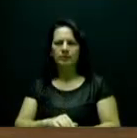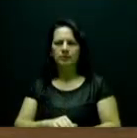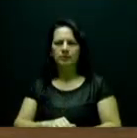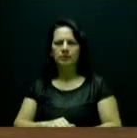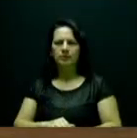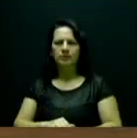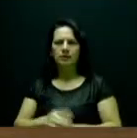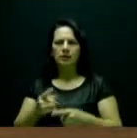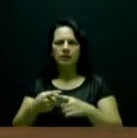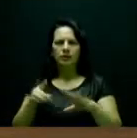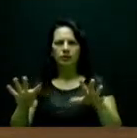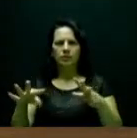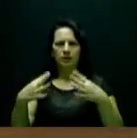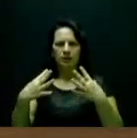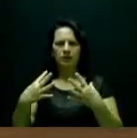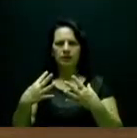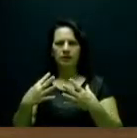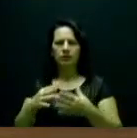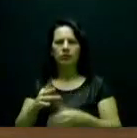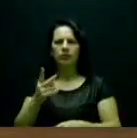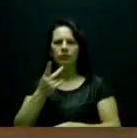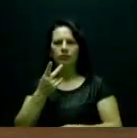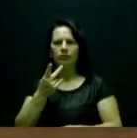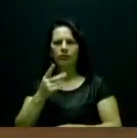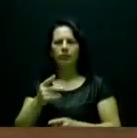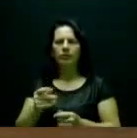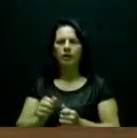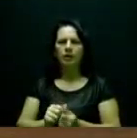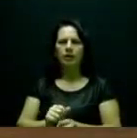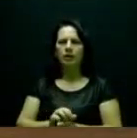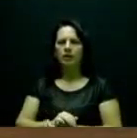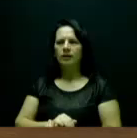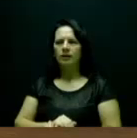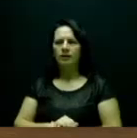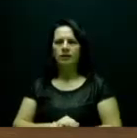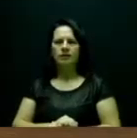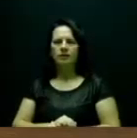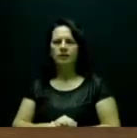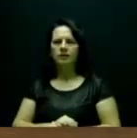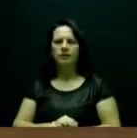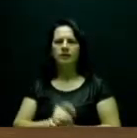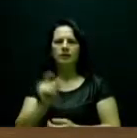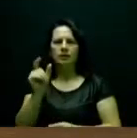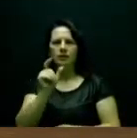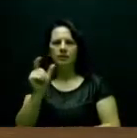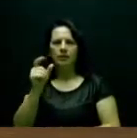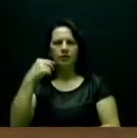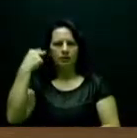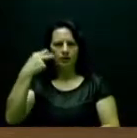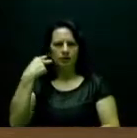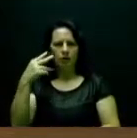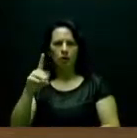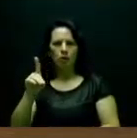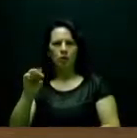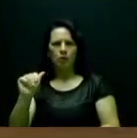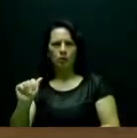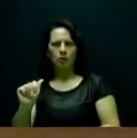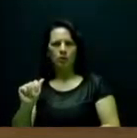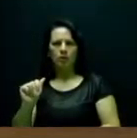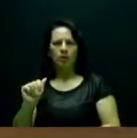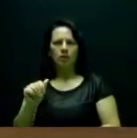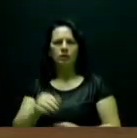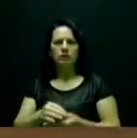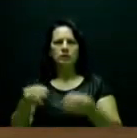Mas o que me chama a atenção, por isso que disse que faria coro, as palavras do vereador Doda,